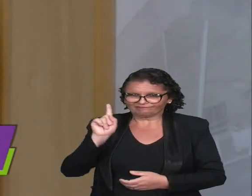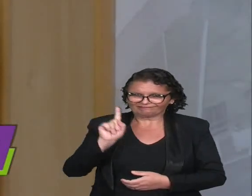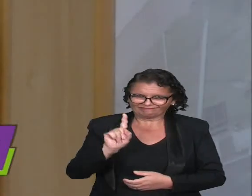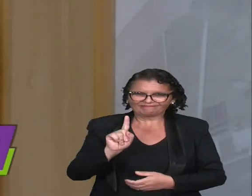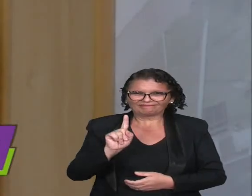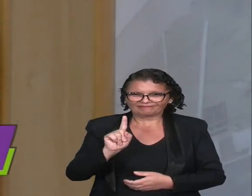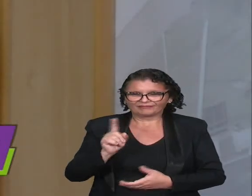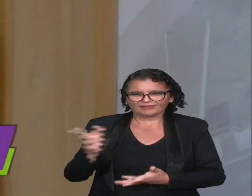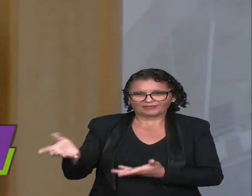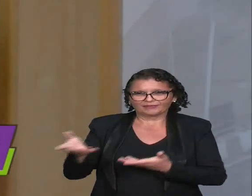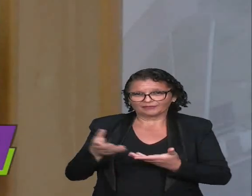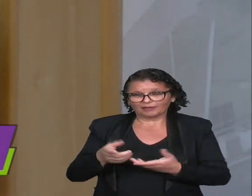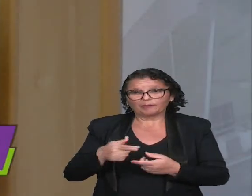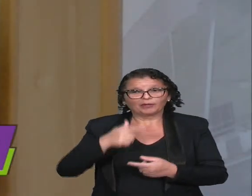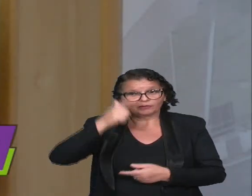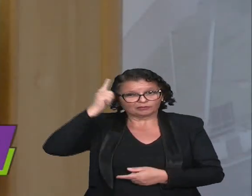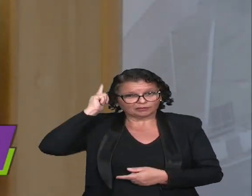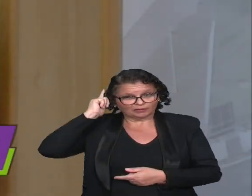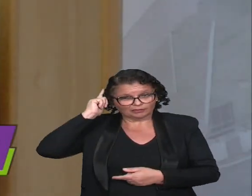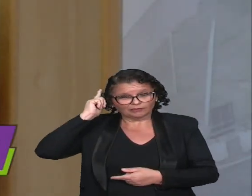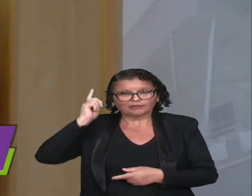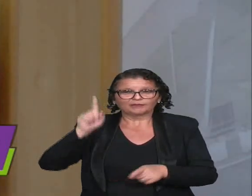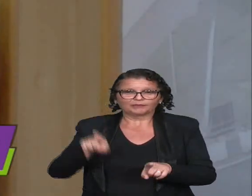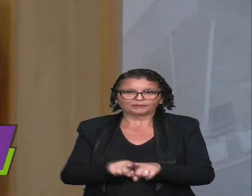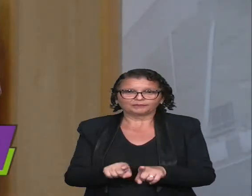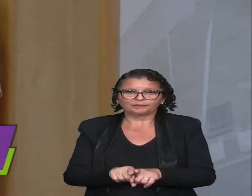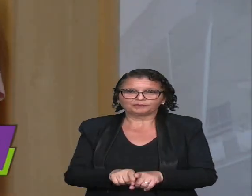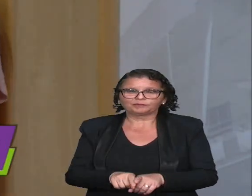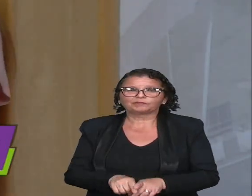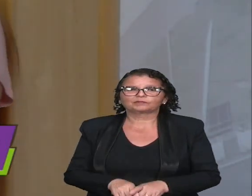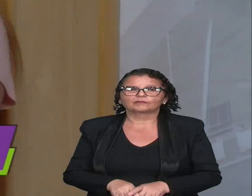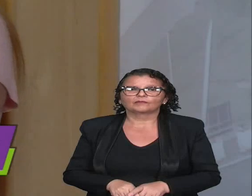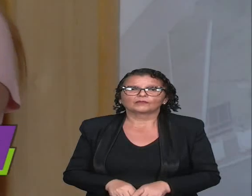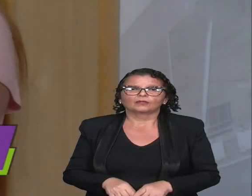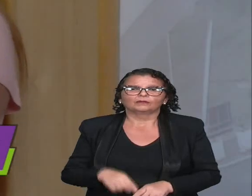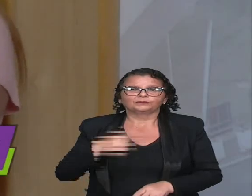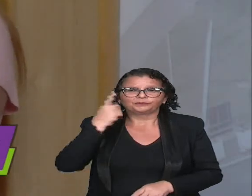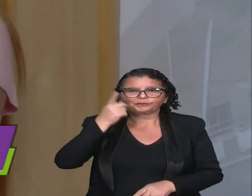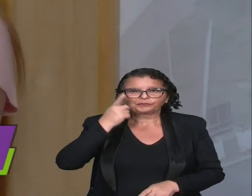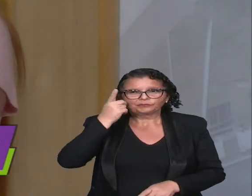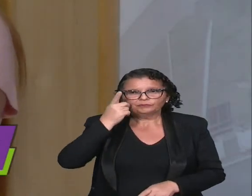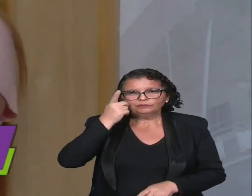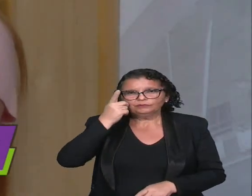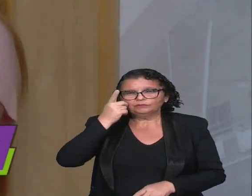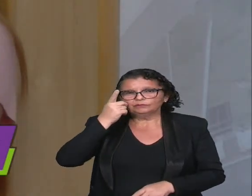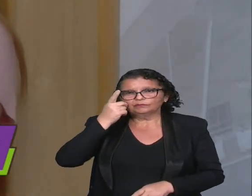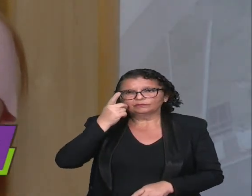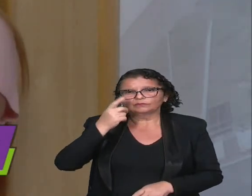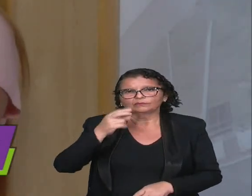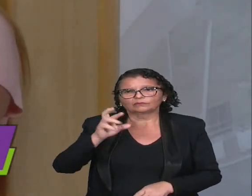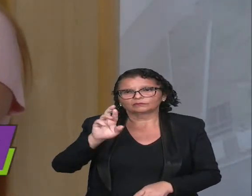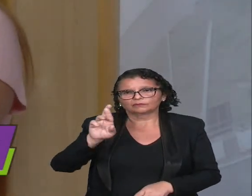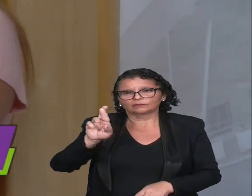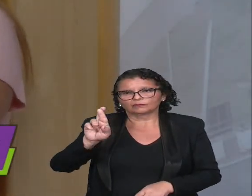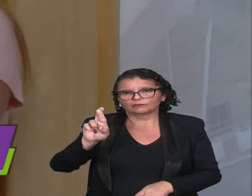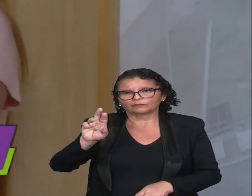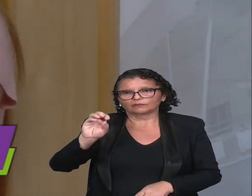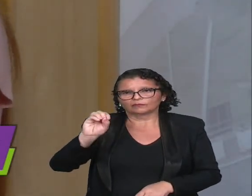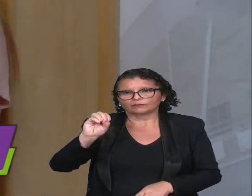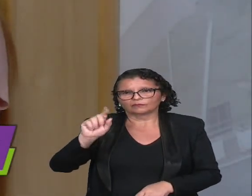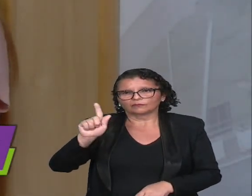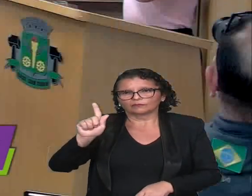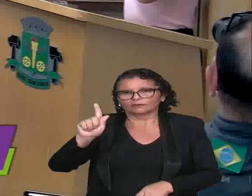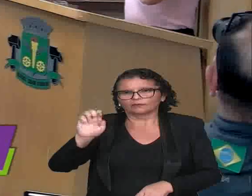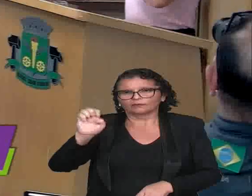né Gerson nosso Deputado Gerson E também o deputado Rogério Santos na